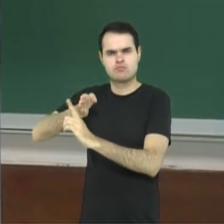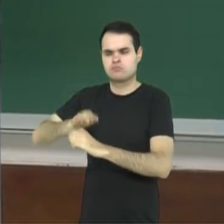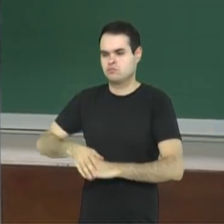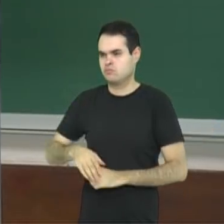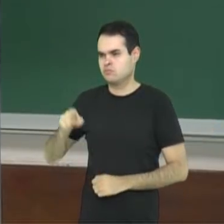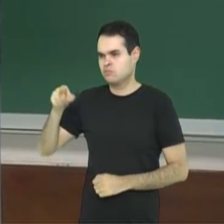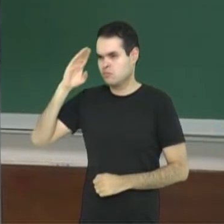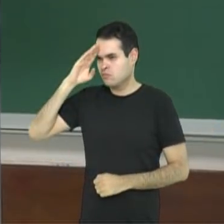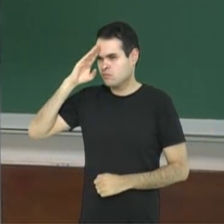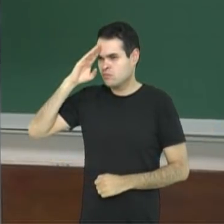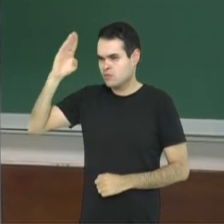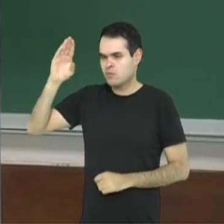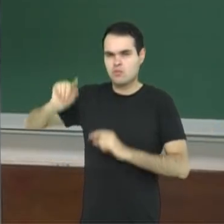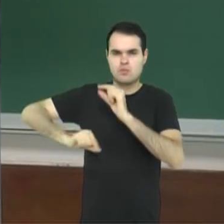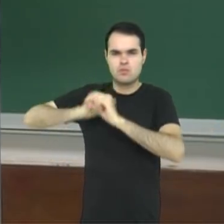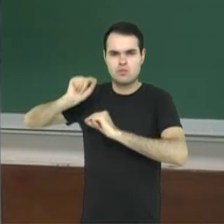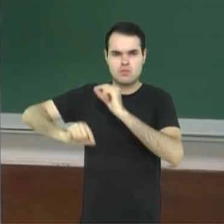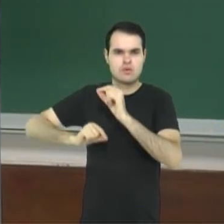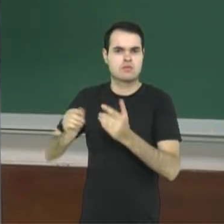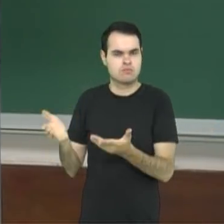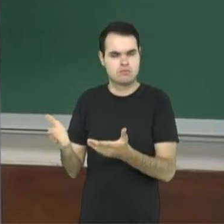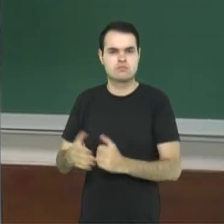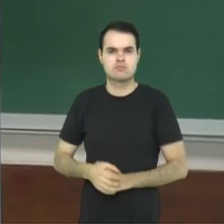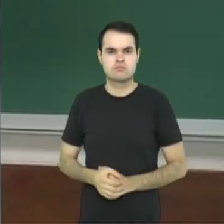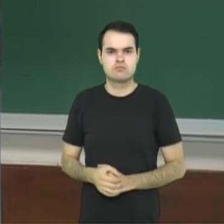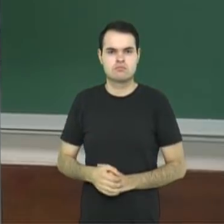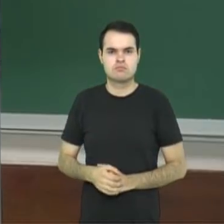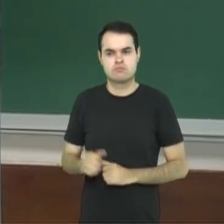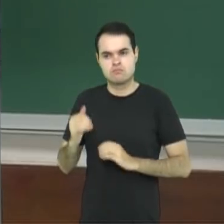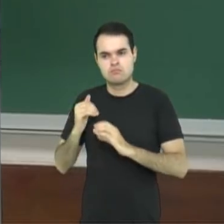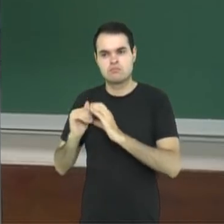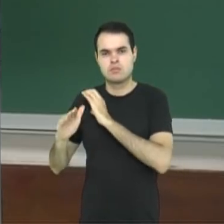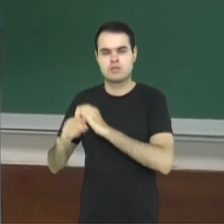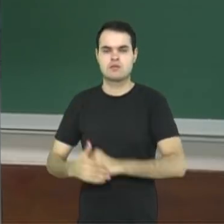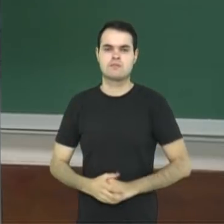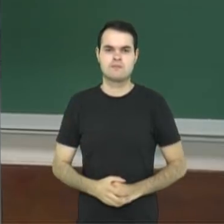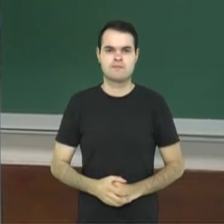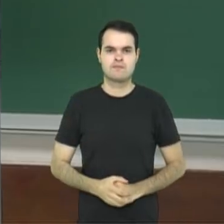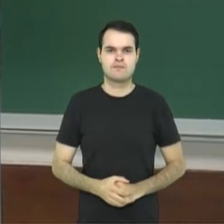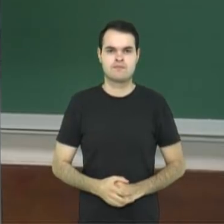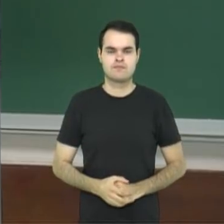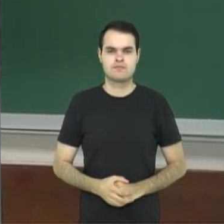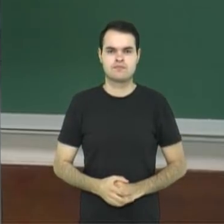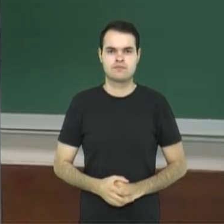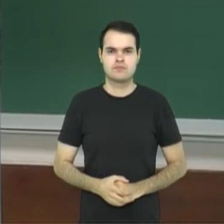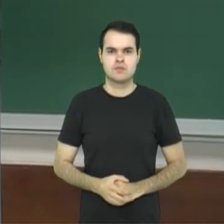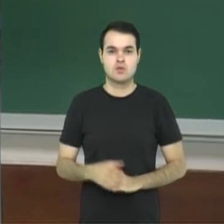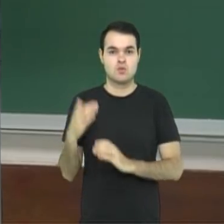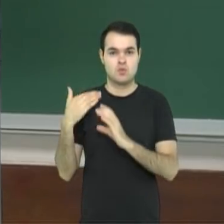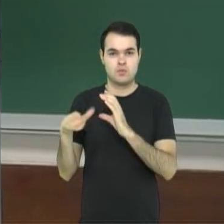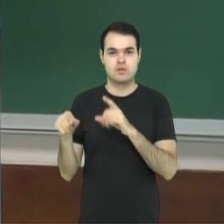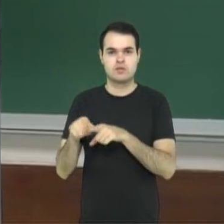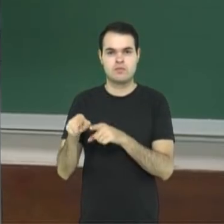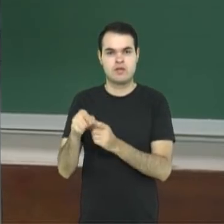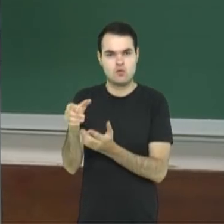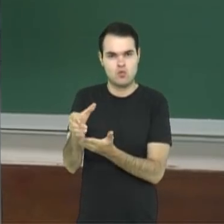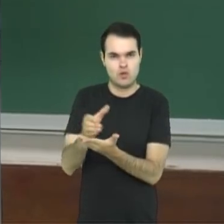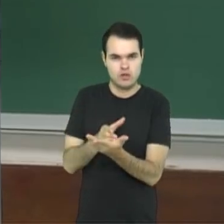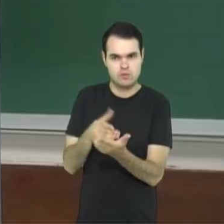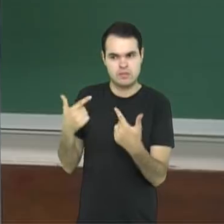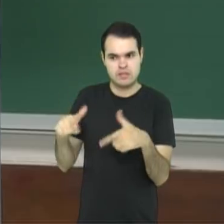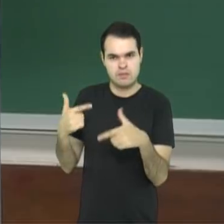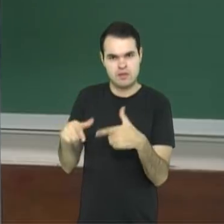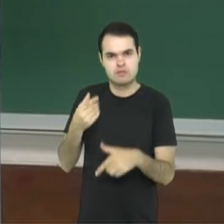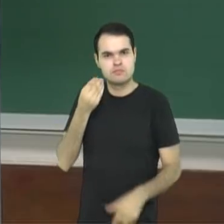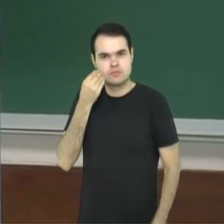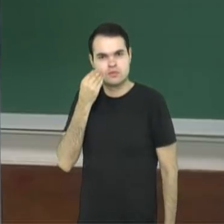mensagem principal que ela tem que mandar e manda a mensagem. Né? O e-mail também pode ser utilizado para enviar currículo, para buscar